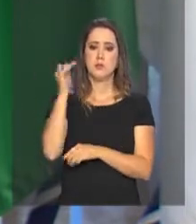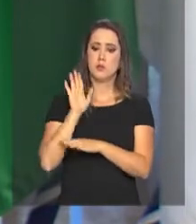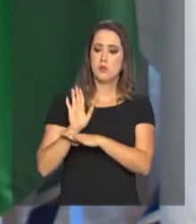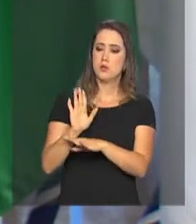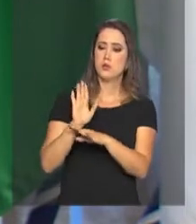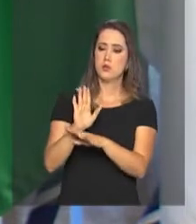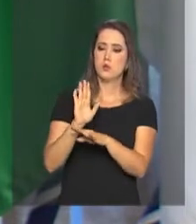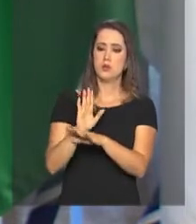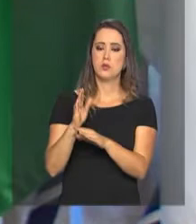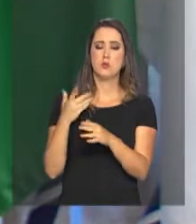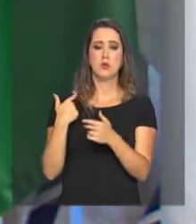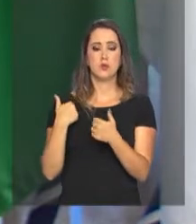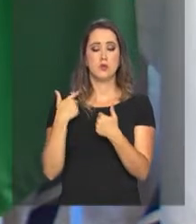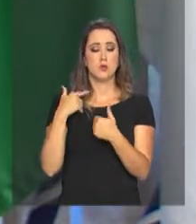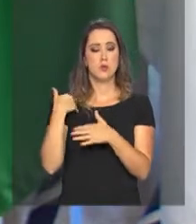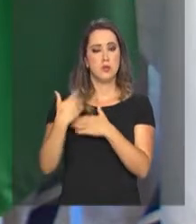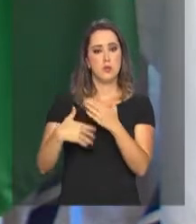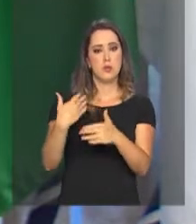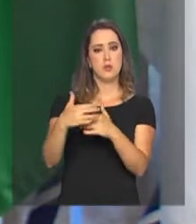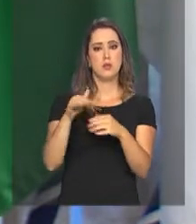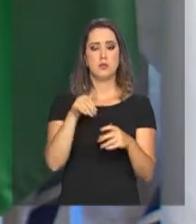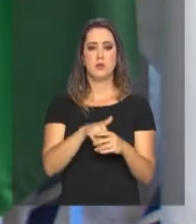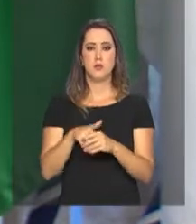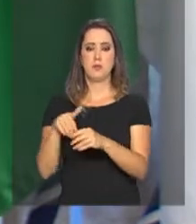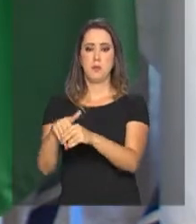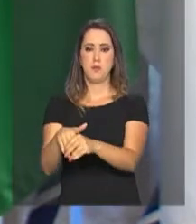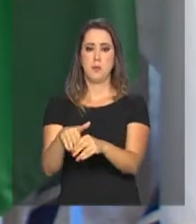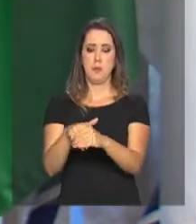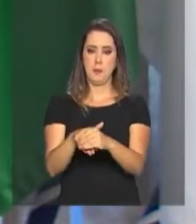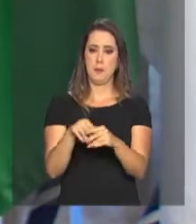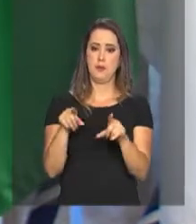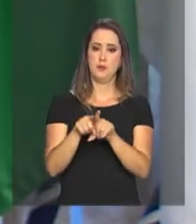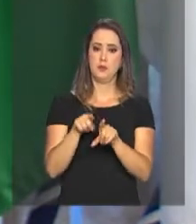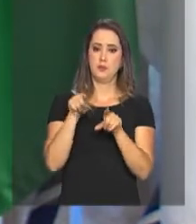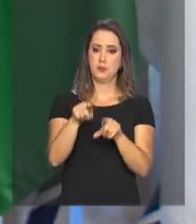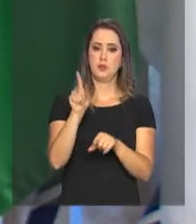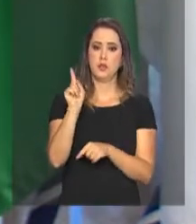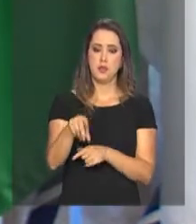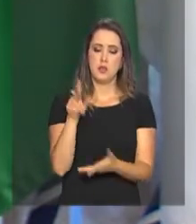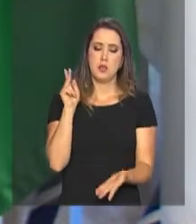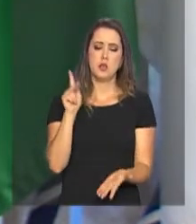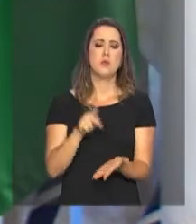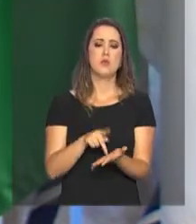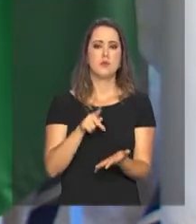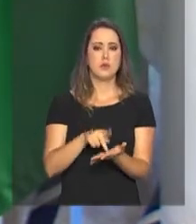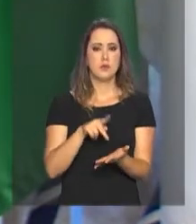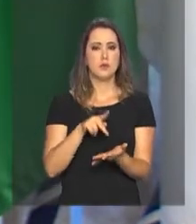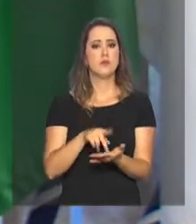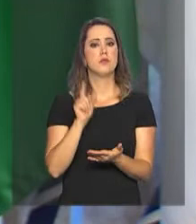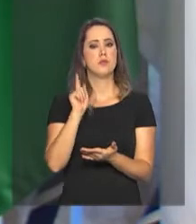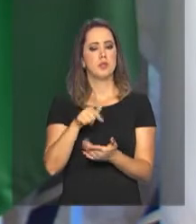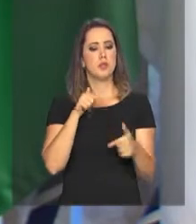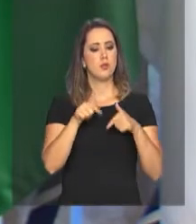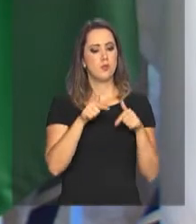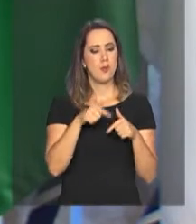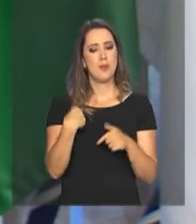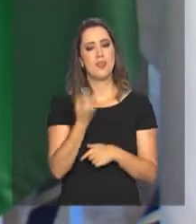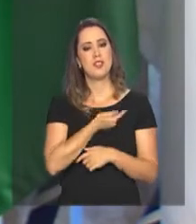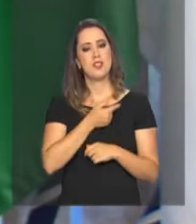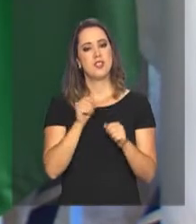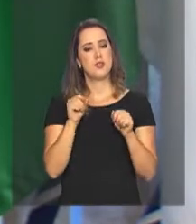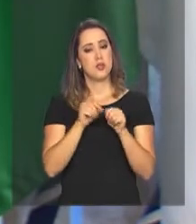nessa campanha no profeta eleitoral e isso realmente é um de uma formação que faz com muita satisfação